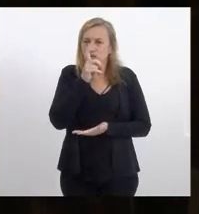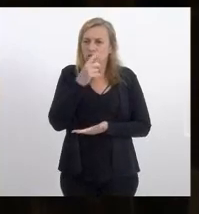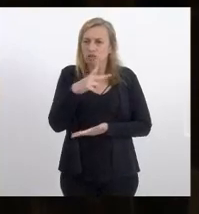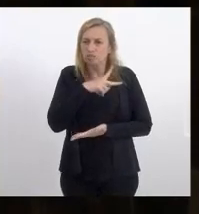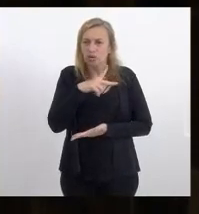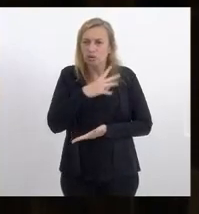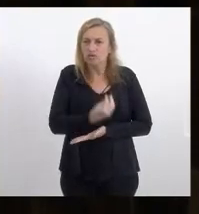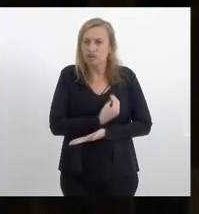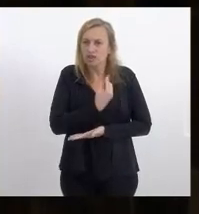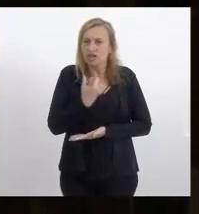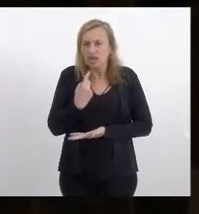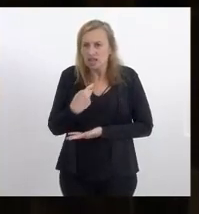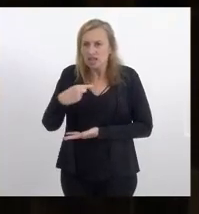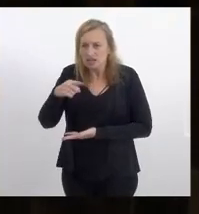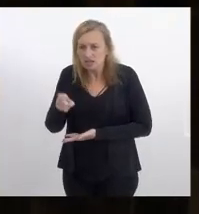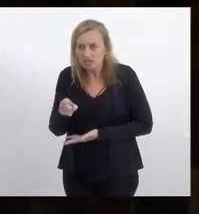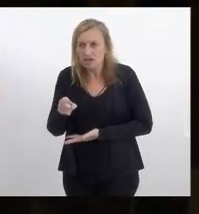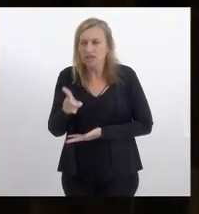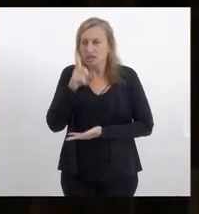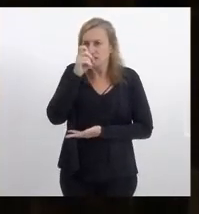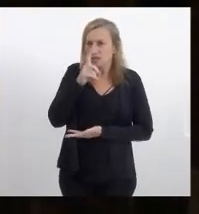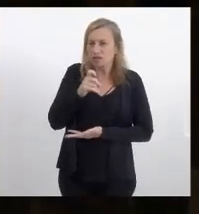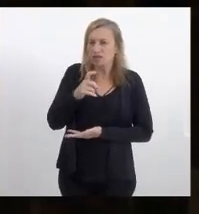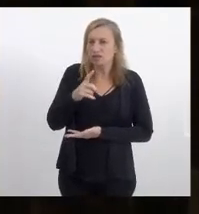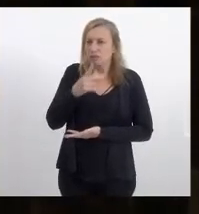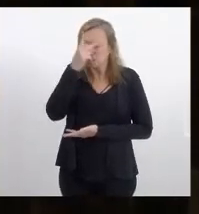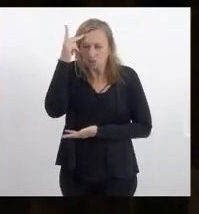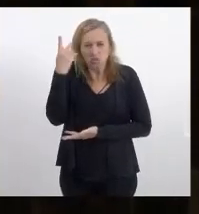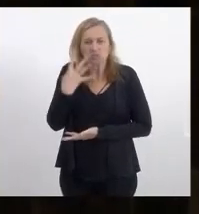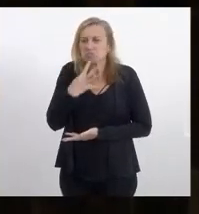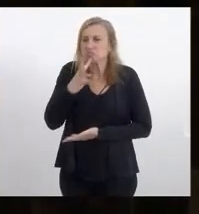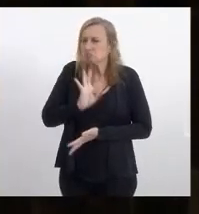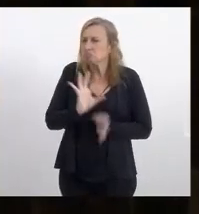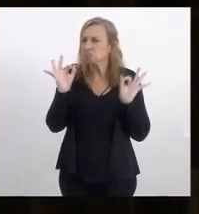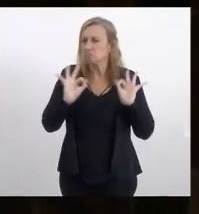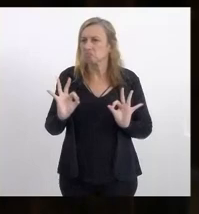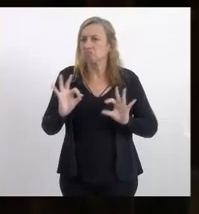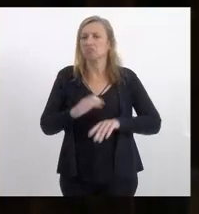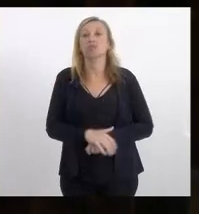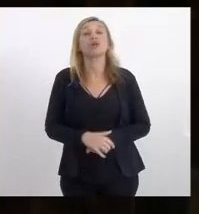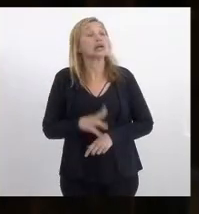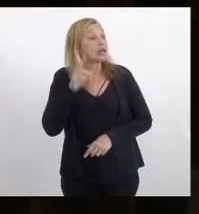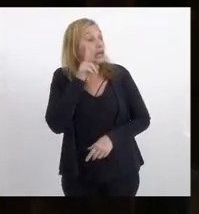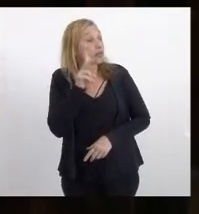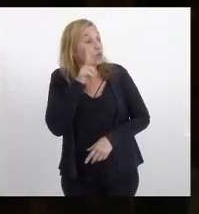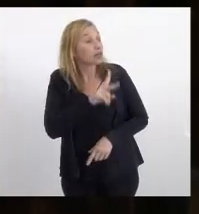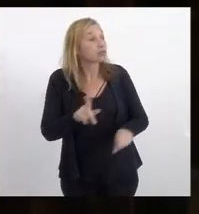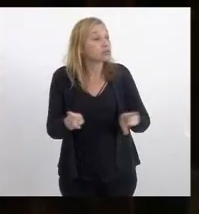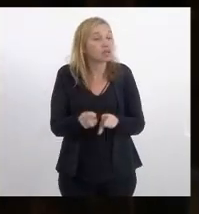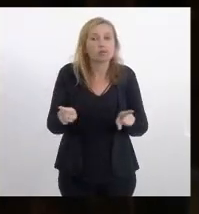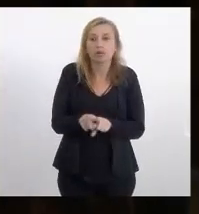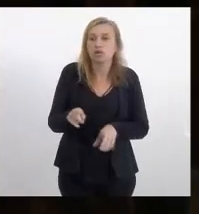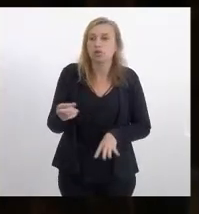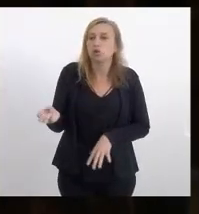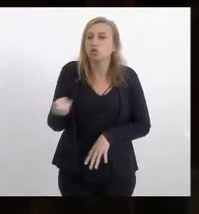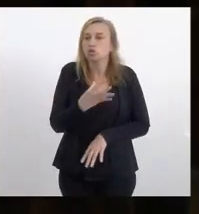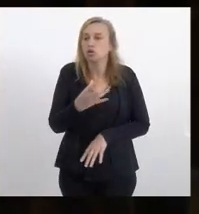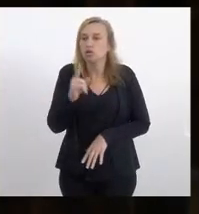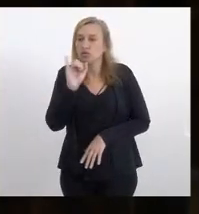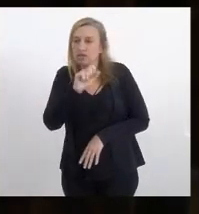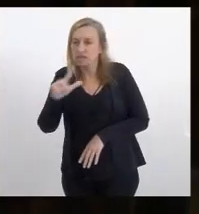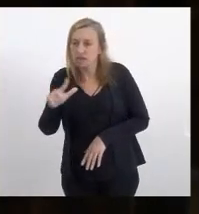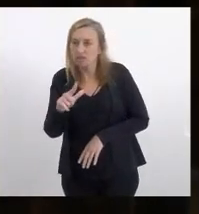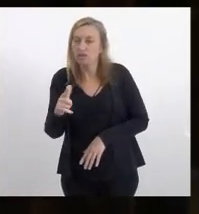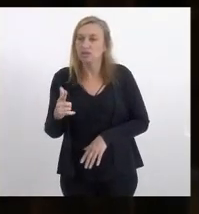vida eles vão sacrificar pela aqueles que eles nem conhecem e lembrando aos novos oficiais